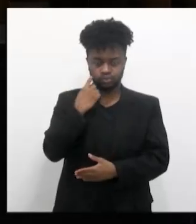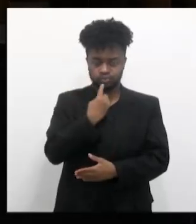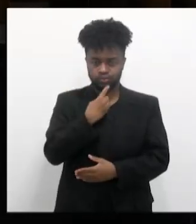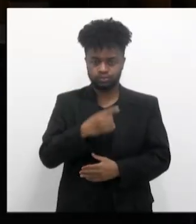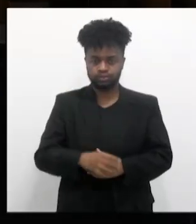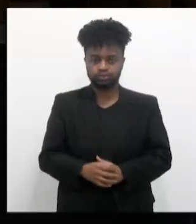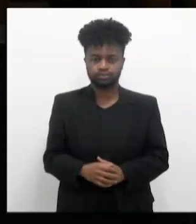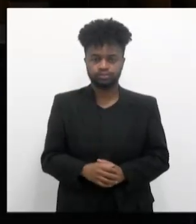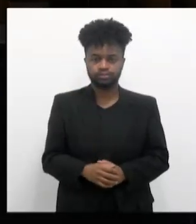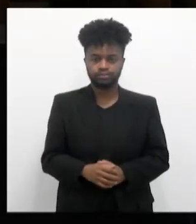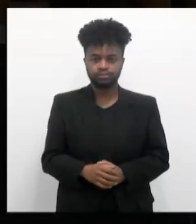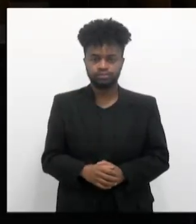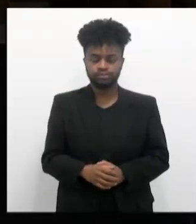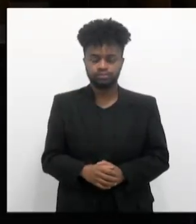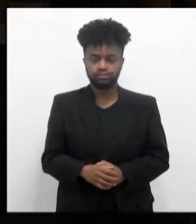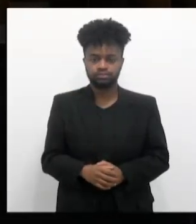auditivos.